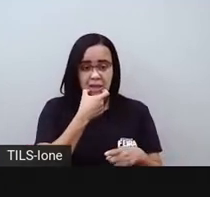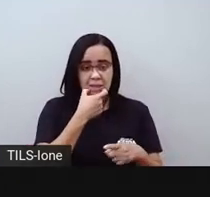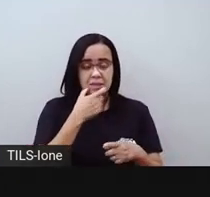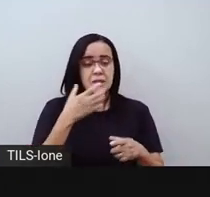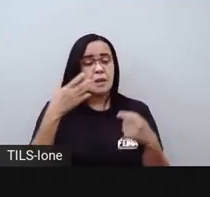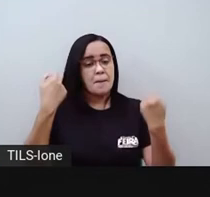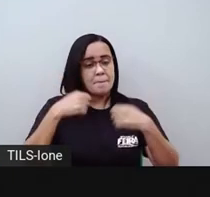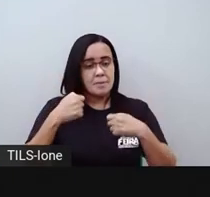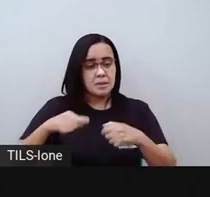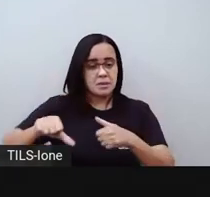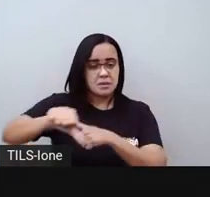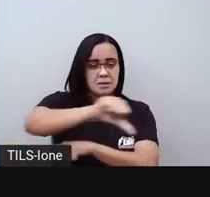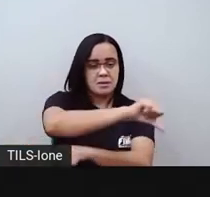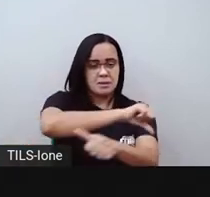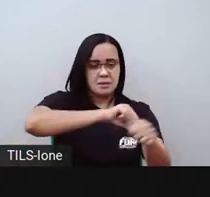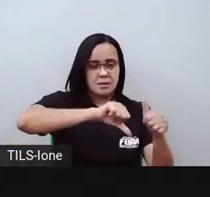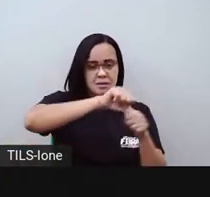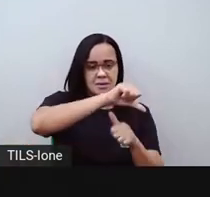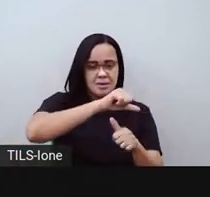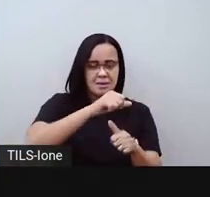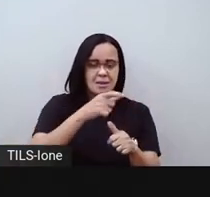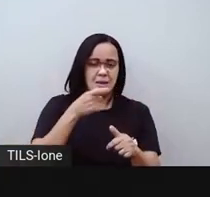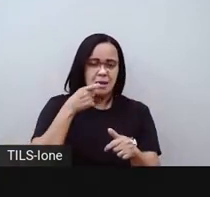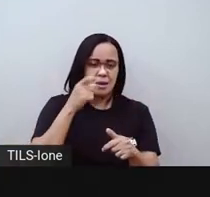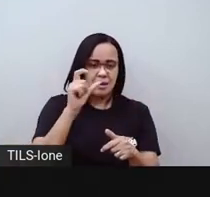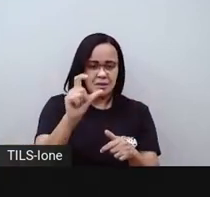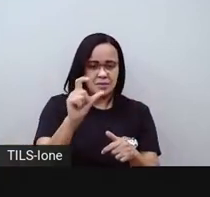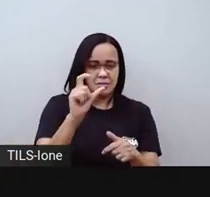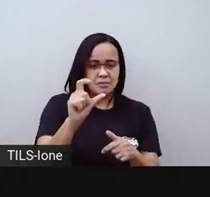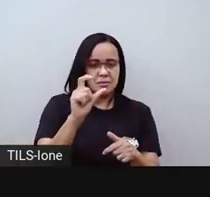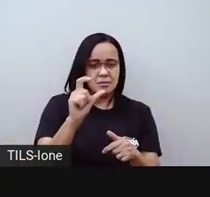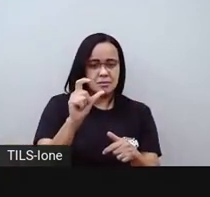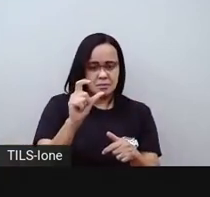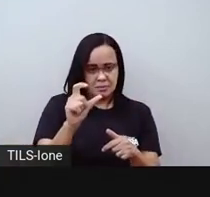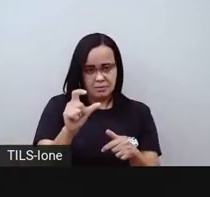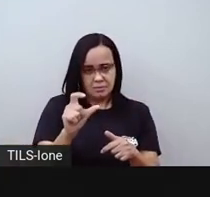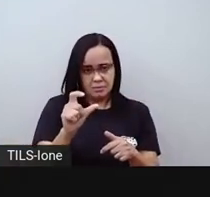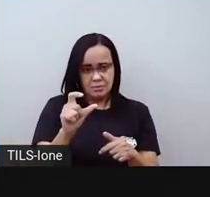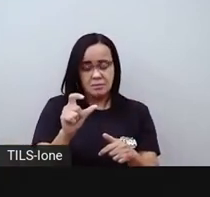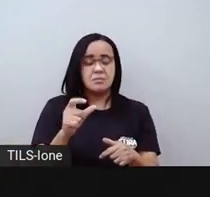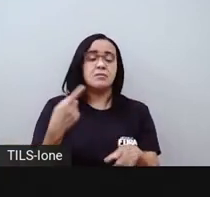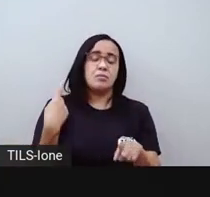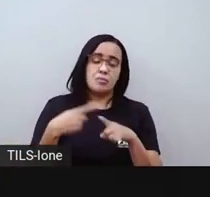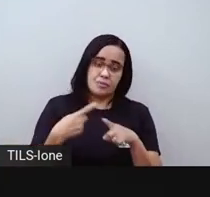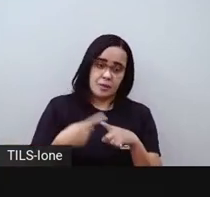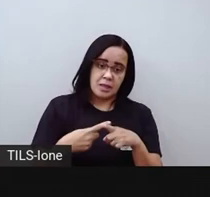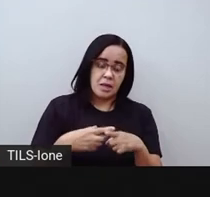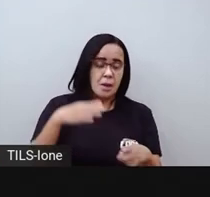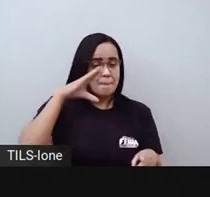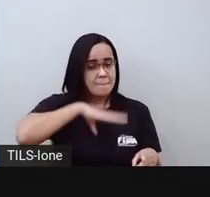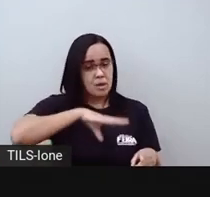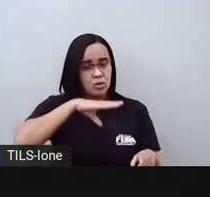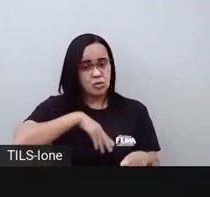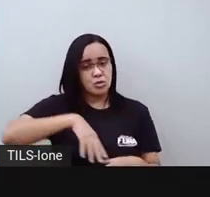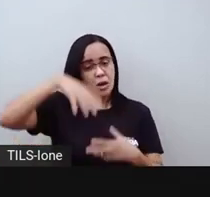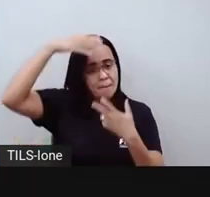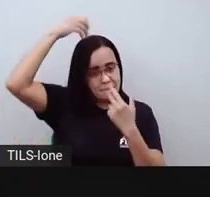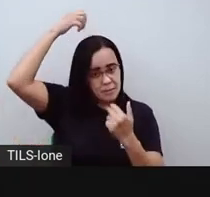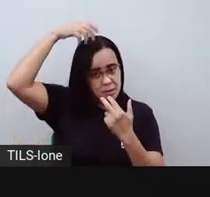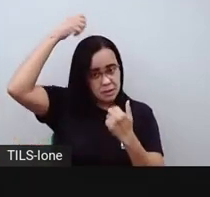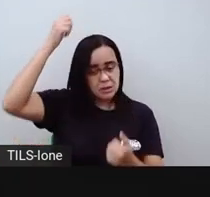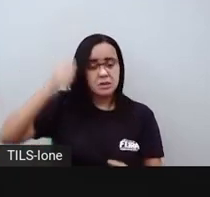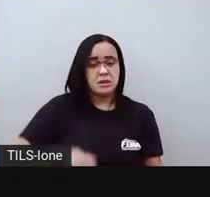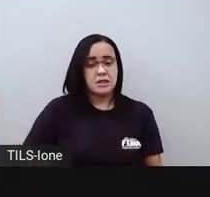ao português. No português, a gente fala mico, leão, dourado, não é isso? Mas